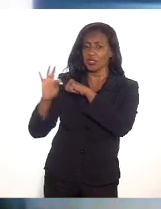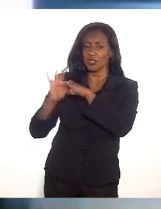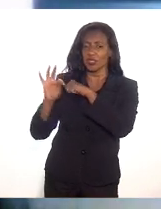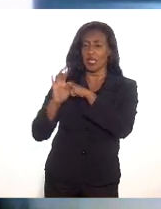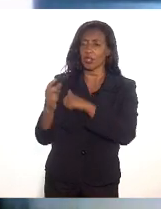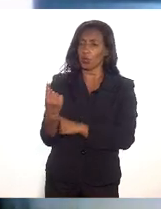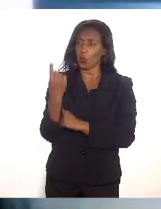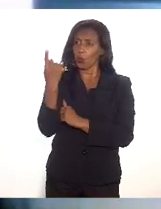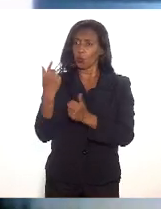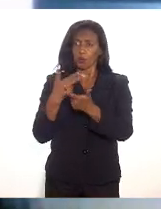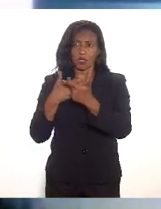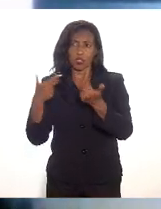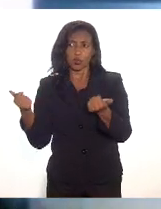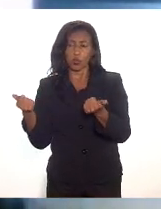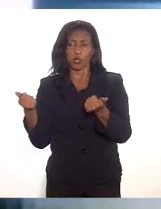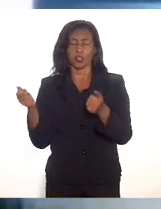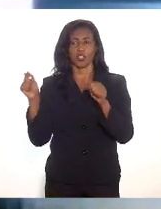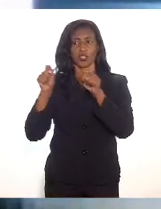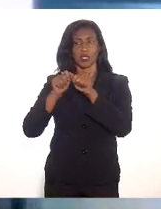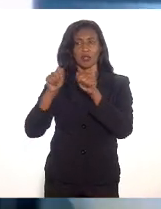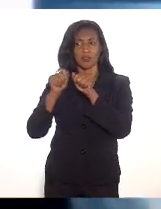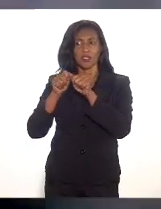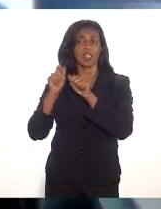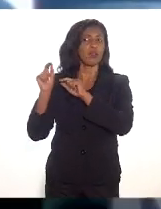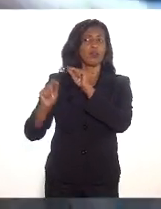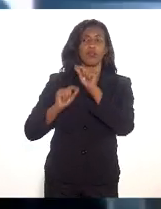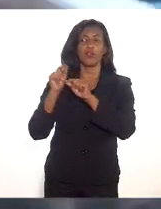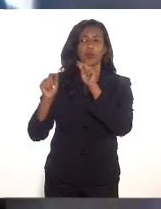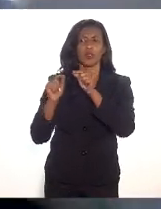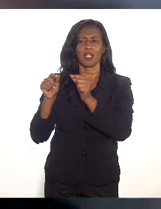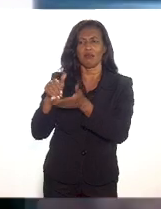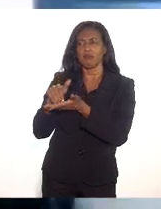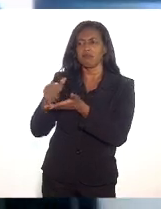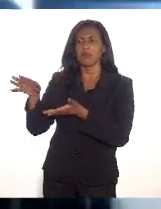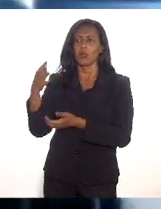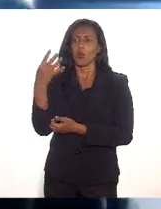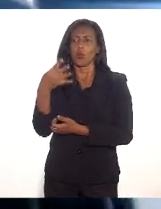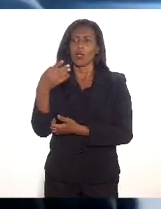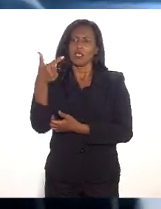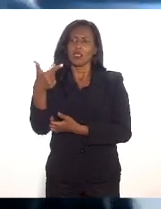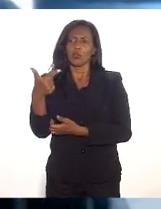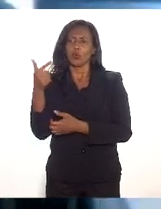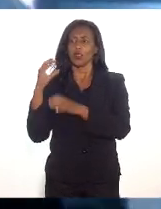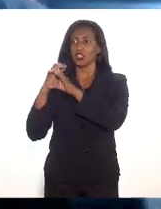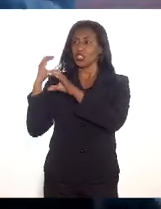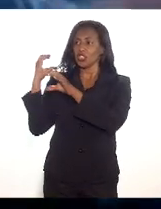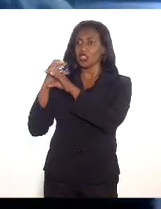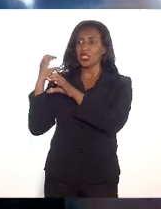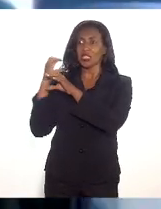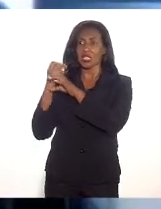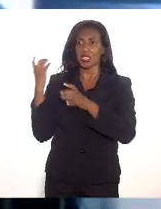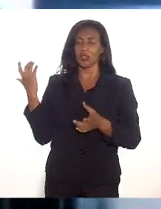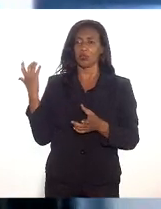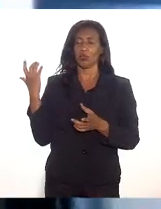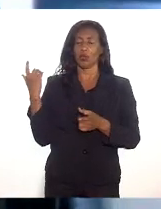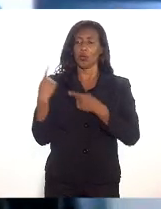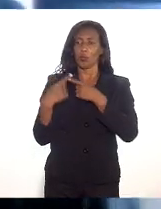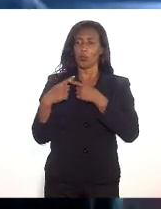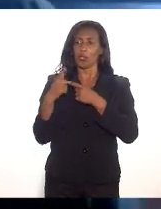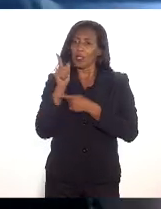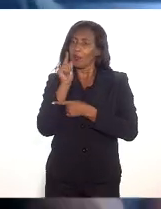que fizeram no meio da crise da Geosmina foi demitir 42 engenheiros antigos que tinham a memória da